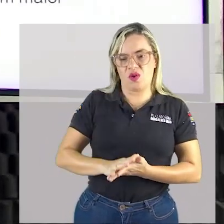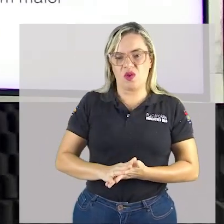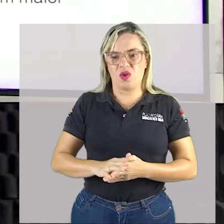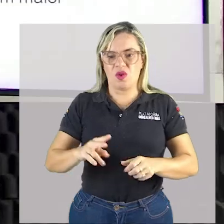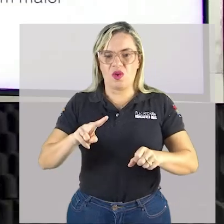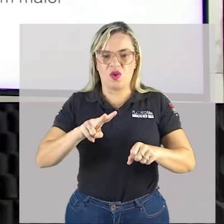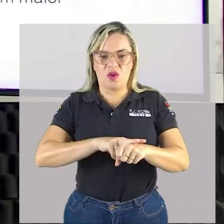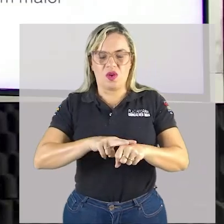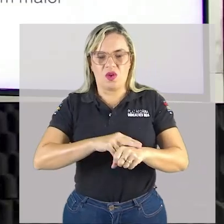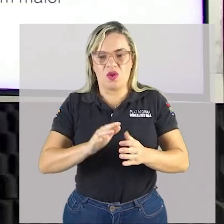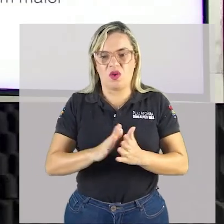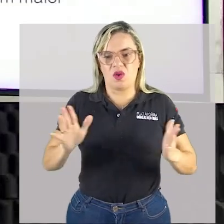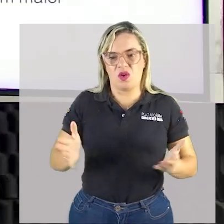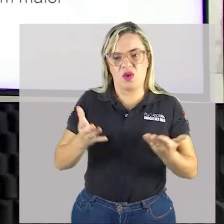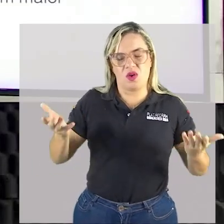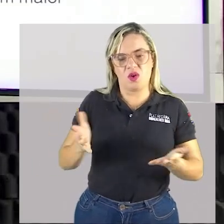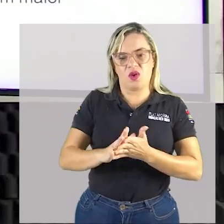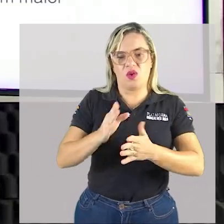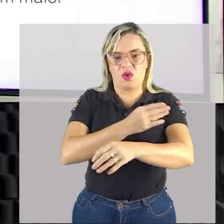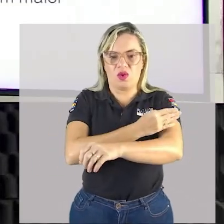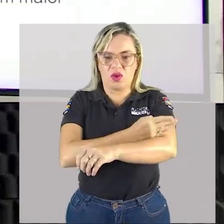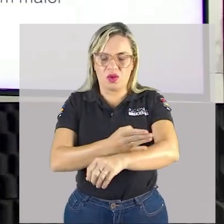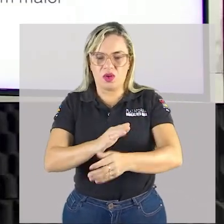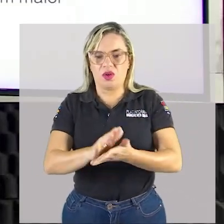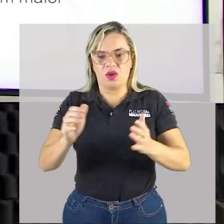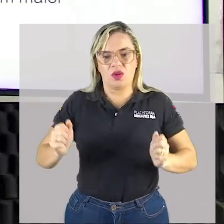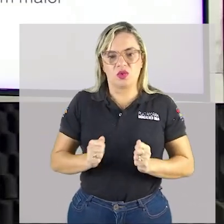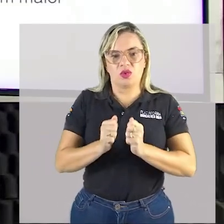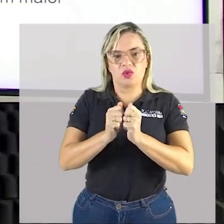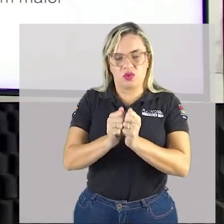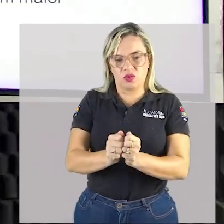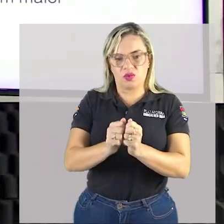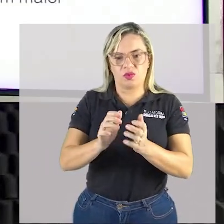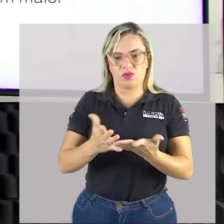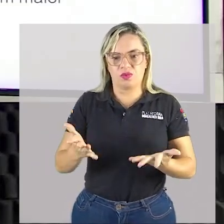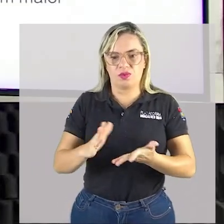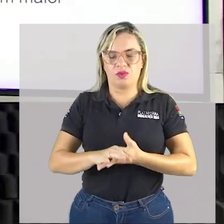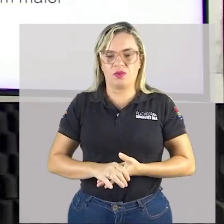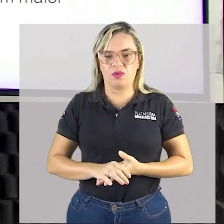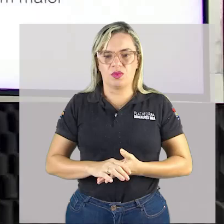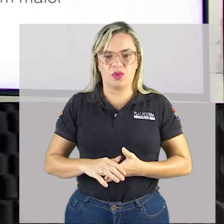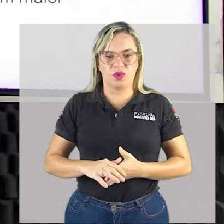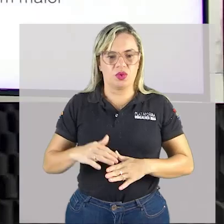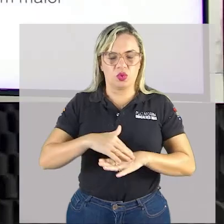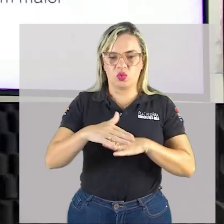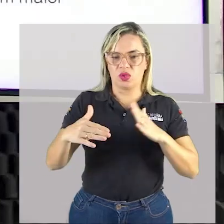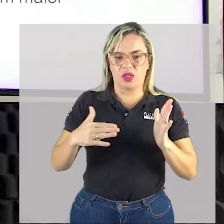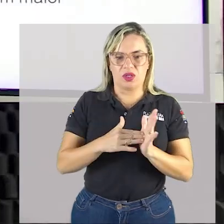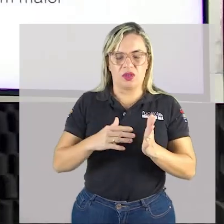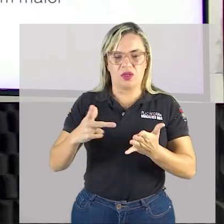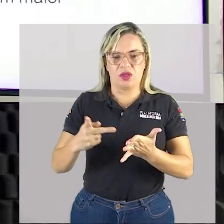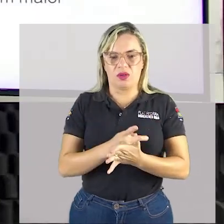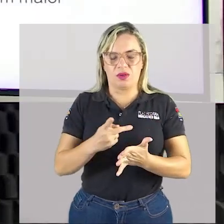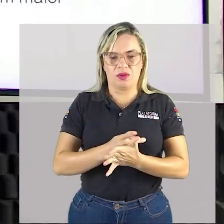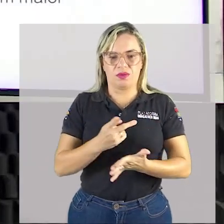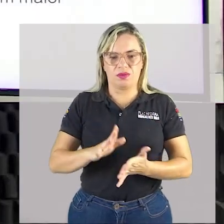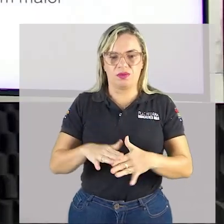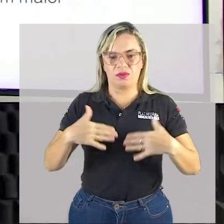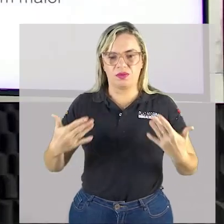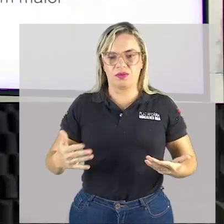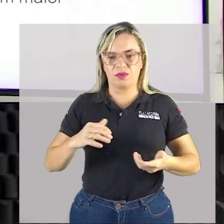vegetais. Hábitos que geralmente andam juntos. Quer dizer, tudo errado, né? Tudo